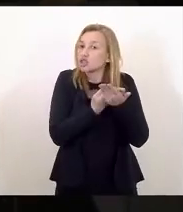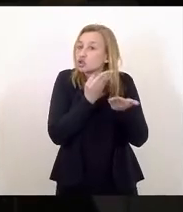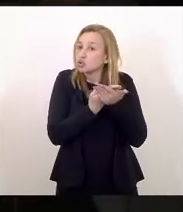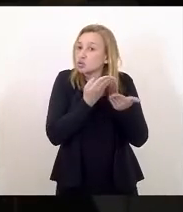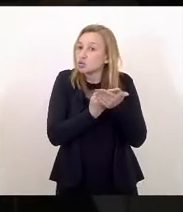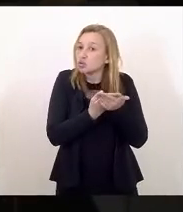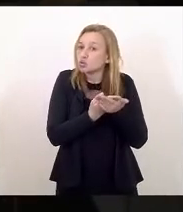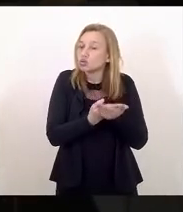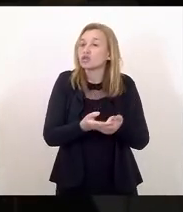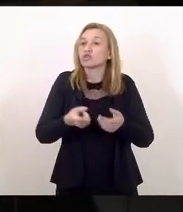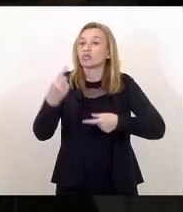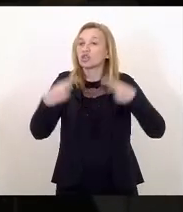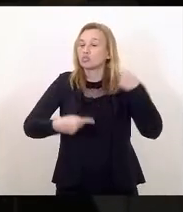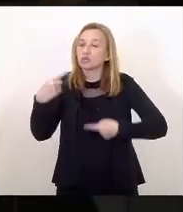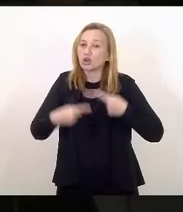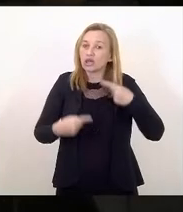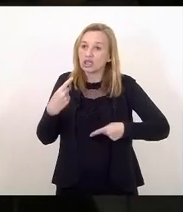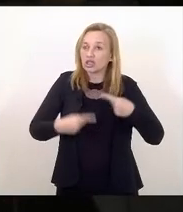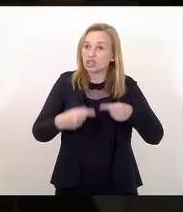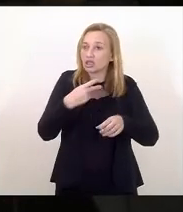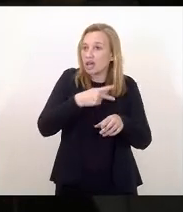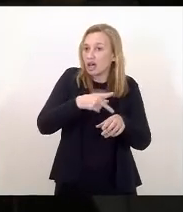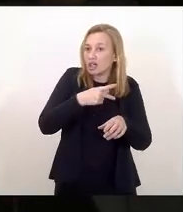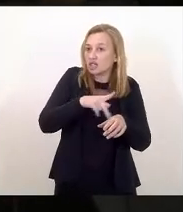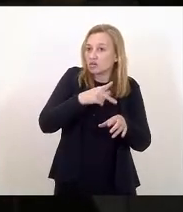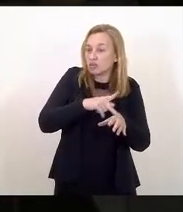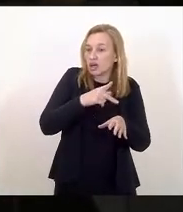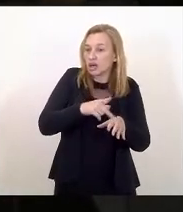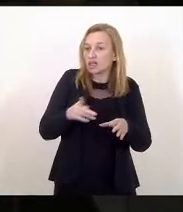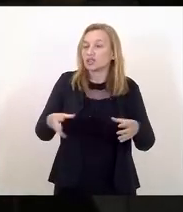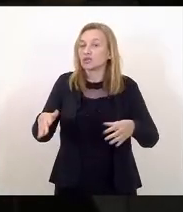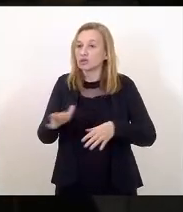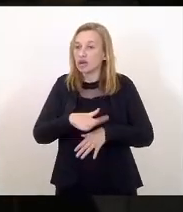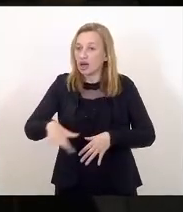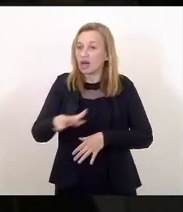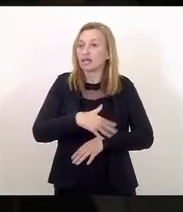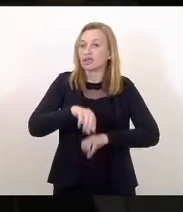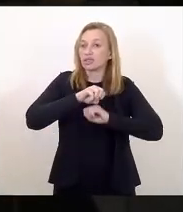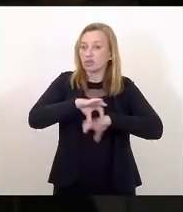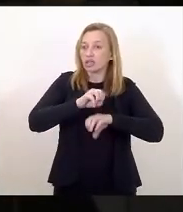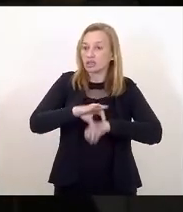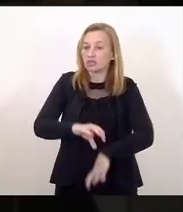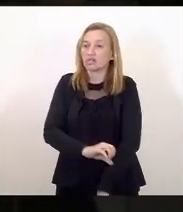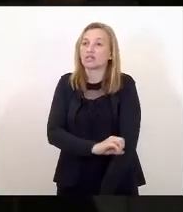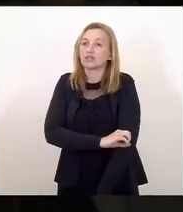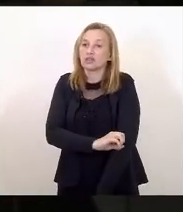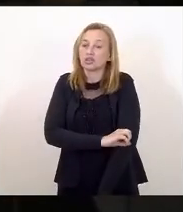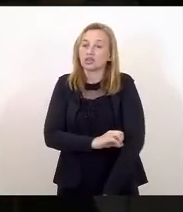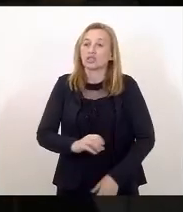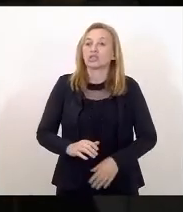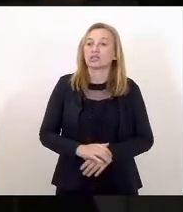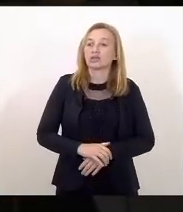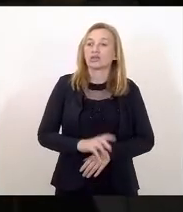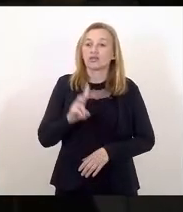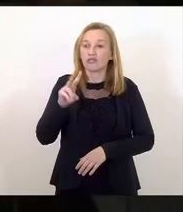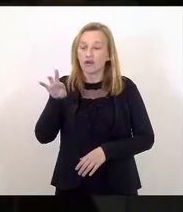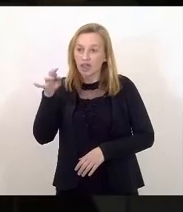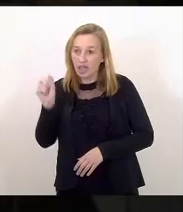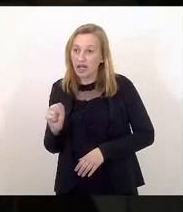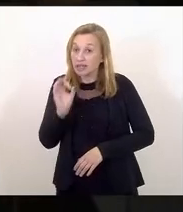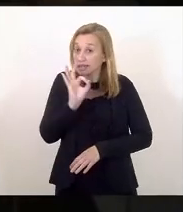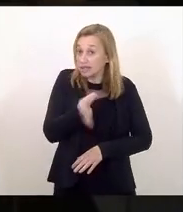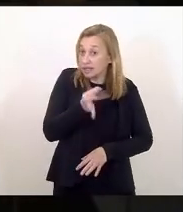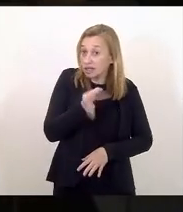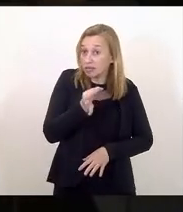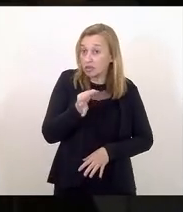sobre as políticas, as práticas, no campo da educação infantil. Vera Vasconcelos é, seguramente,